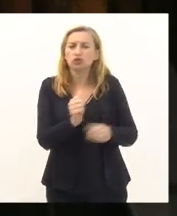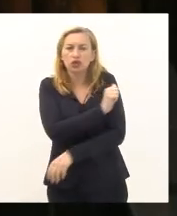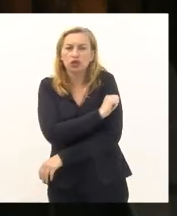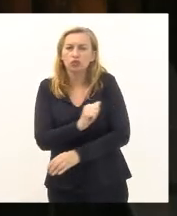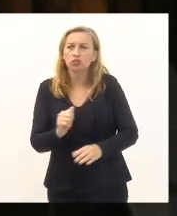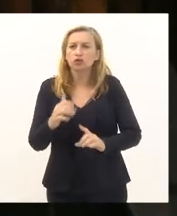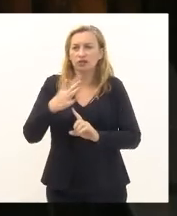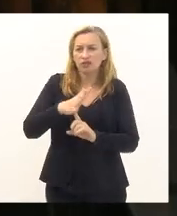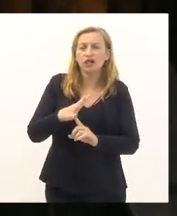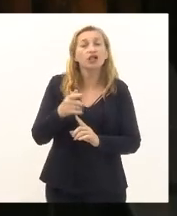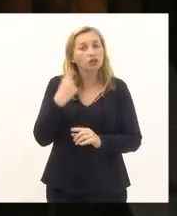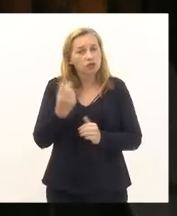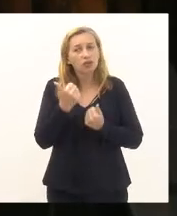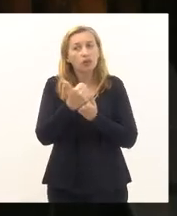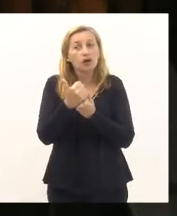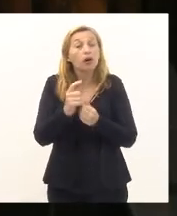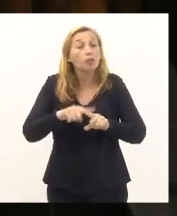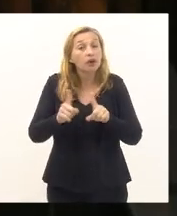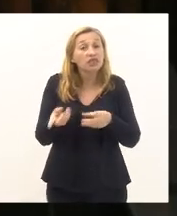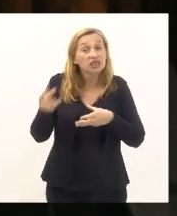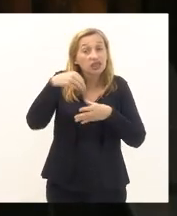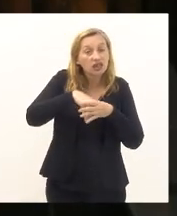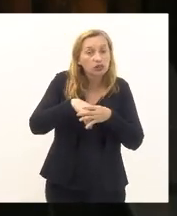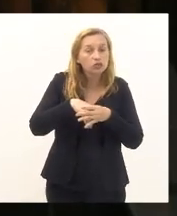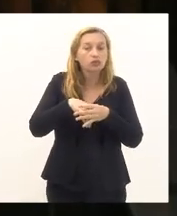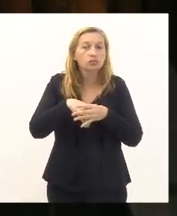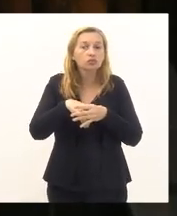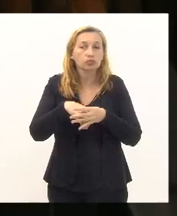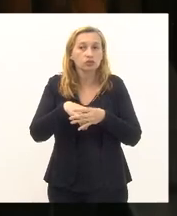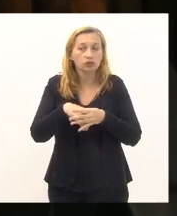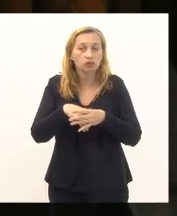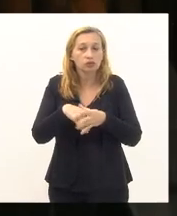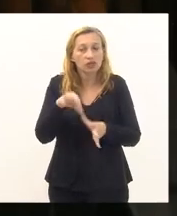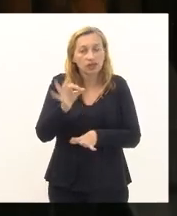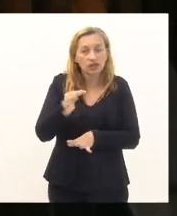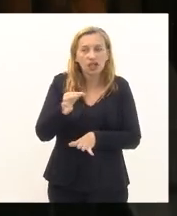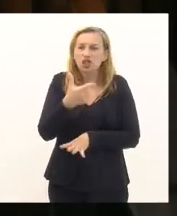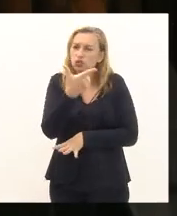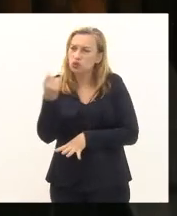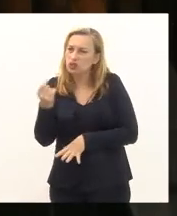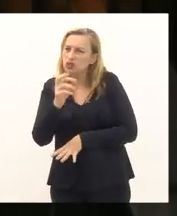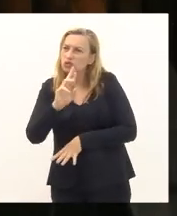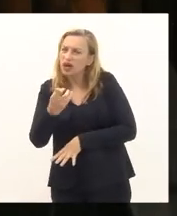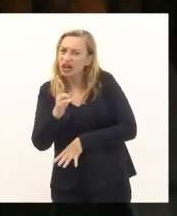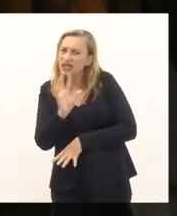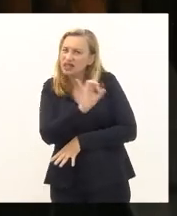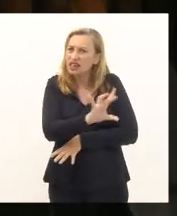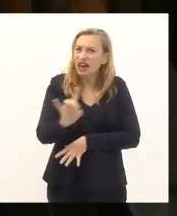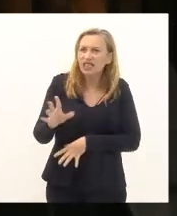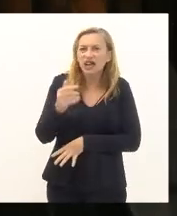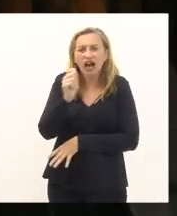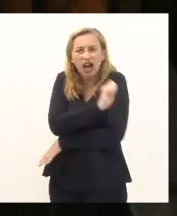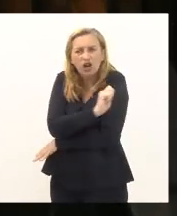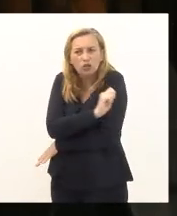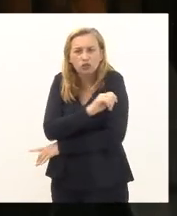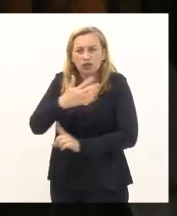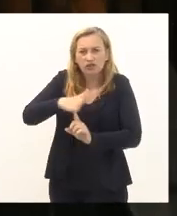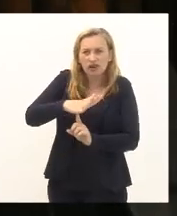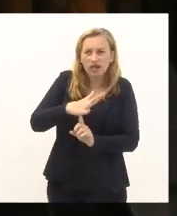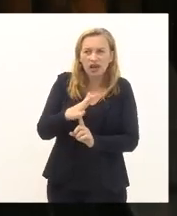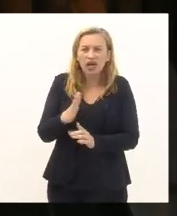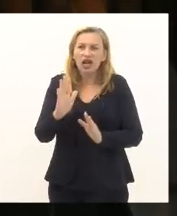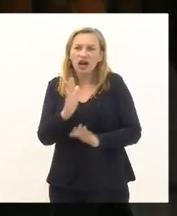apoia. Mas tem que ter dentro da razoabilidade. Gastar R$ 200 por aluno numa feira, quando as escolas